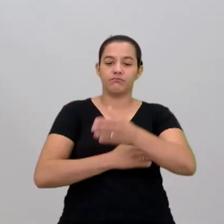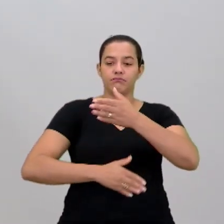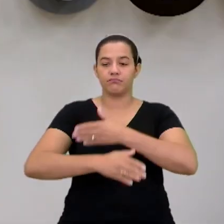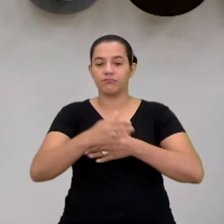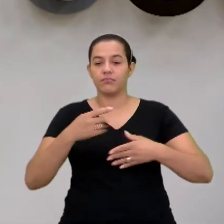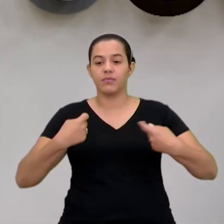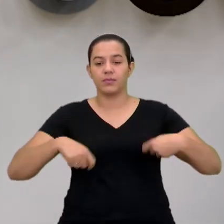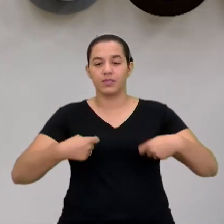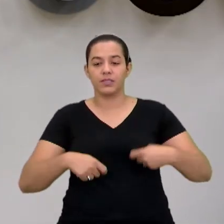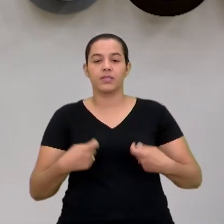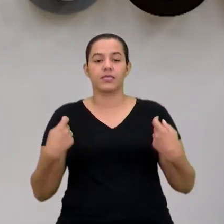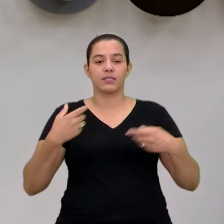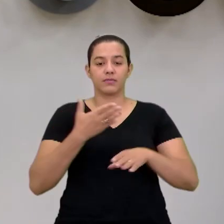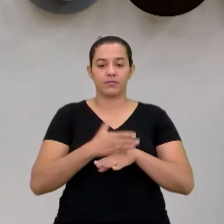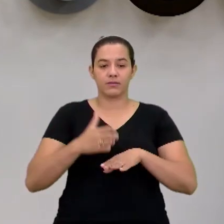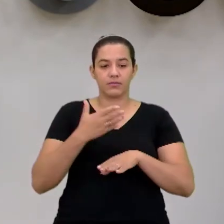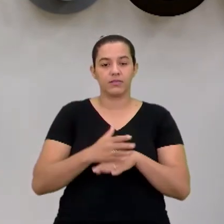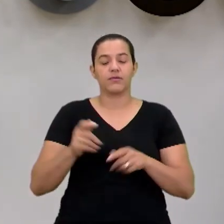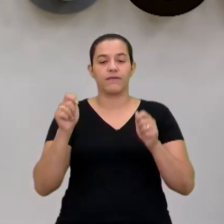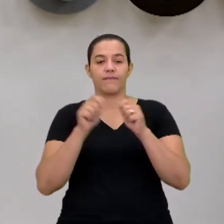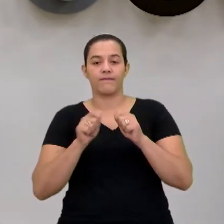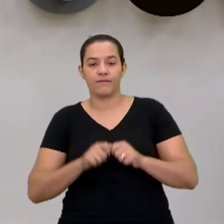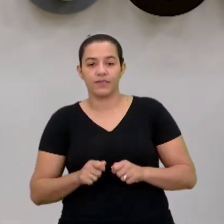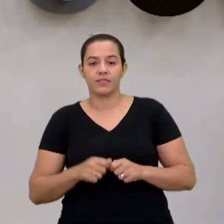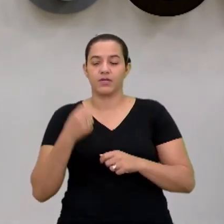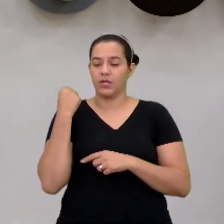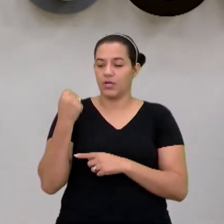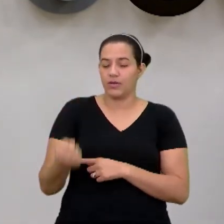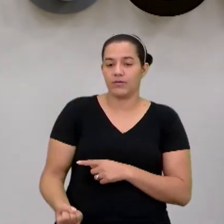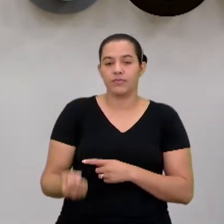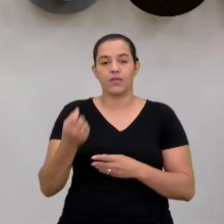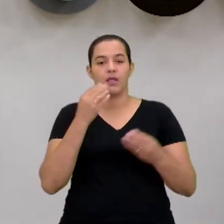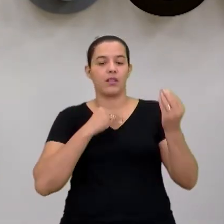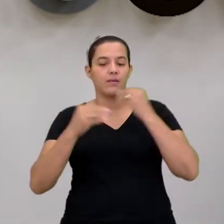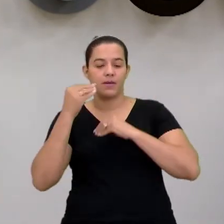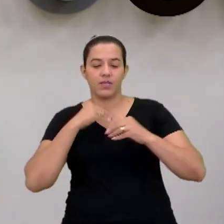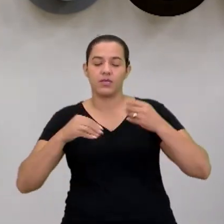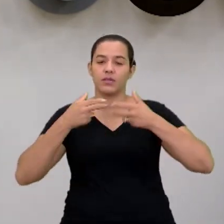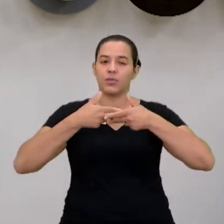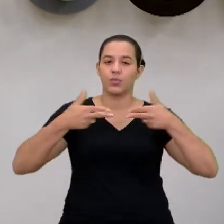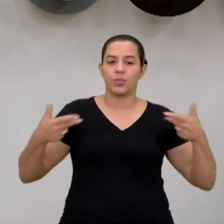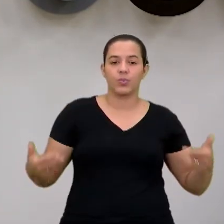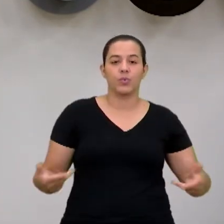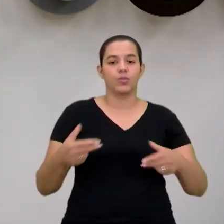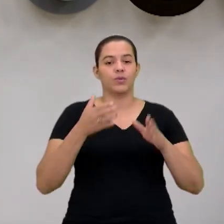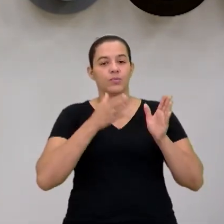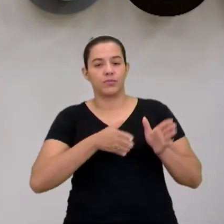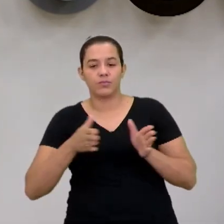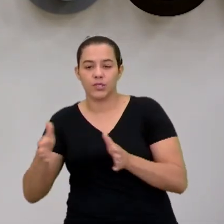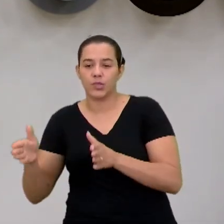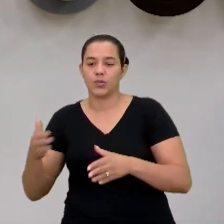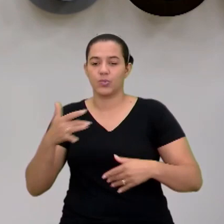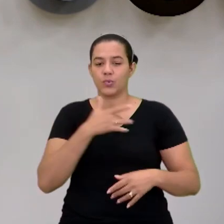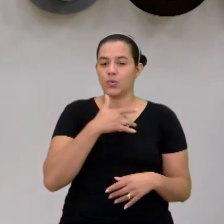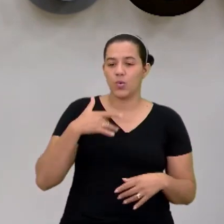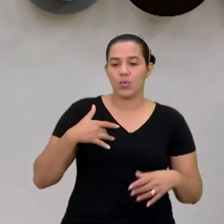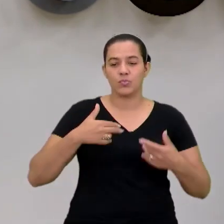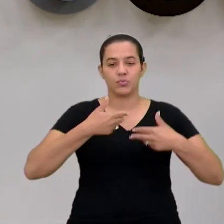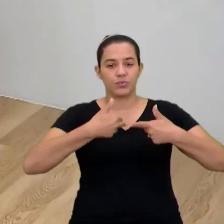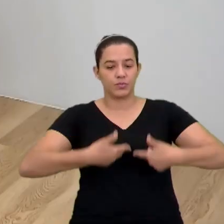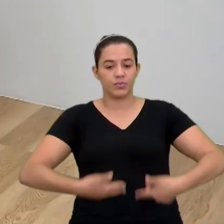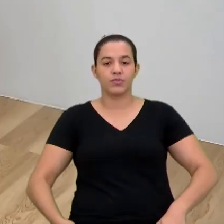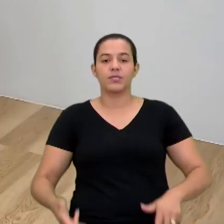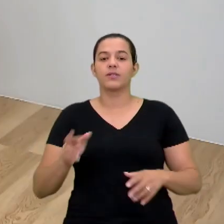ele tem que treinar, fazer exercício de força, ele tem que fazer exercício de resistência, ele tem que cuidar da alimentação. Então aí no caso o